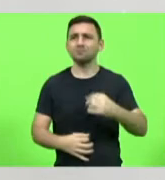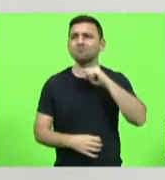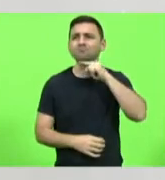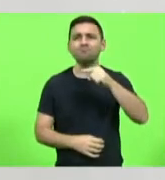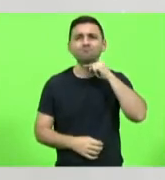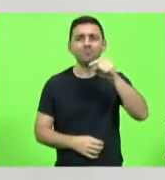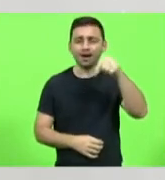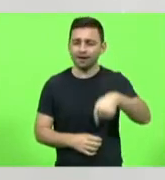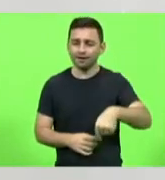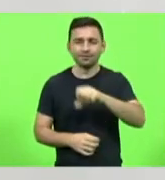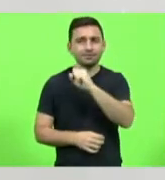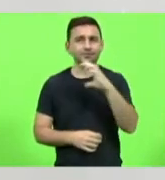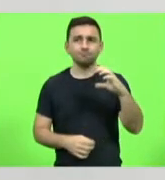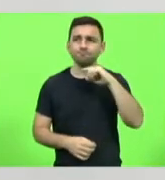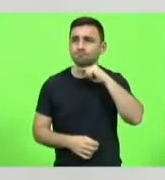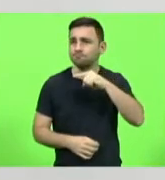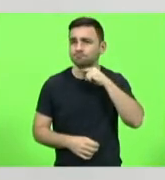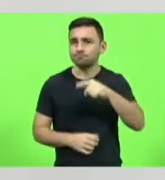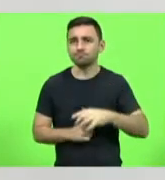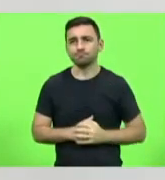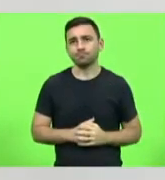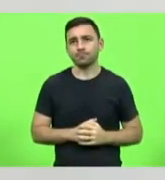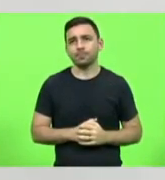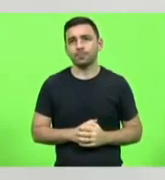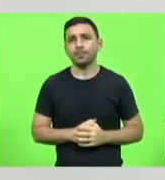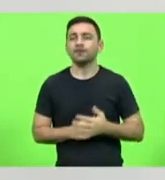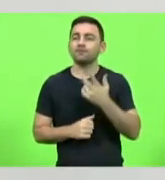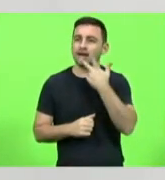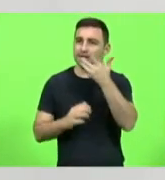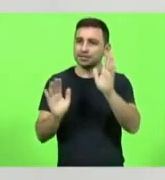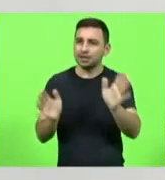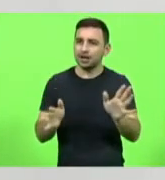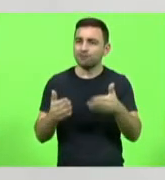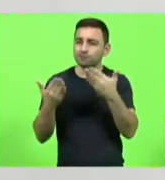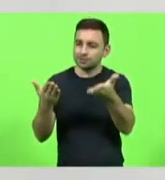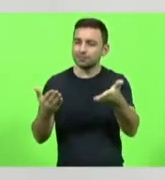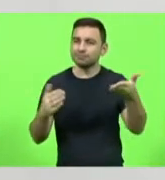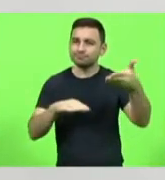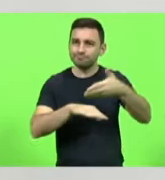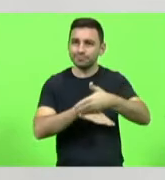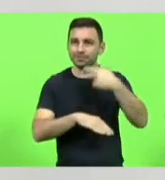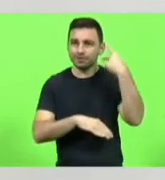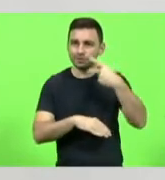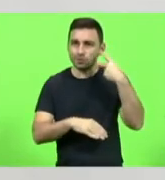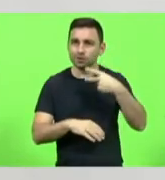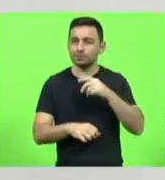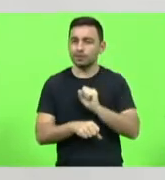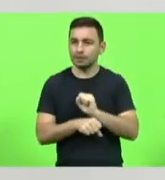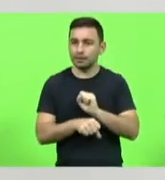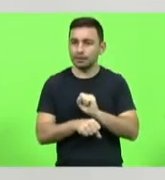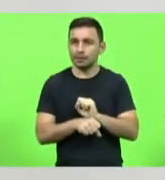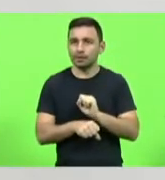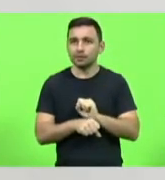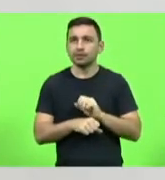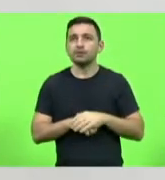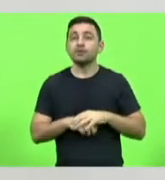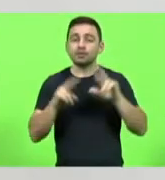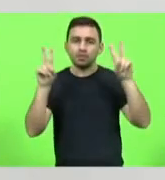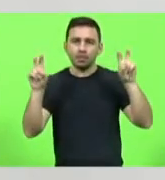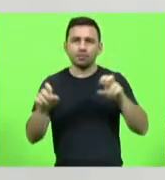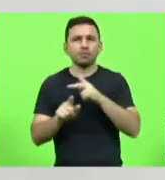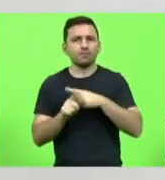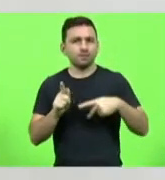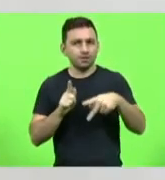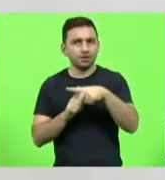vai dar certo. Então, como eu já disse, né, o senhor tem que receber um vereador lá, parabéns, obrigado por ter aguardado aí. Né, e esse tema da Previdência ele vai